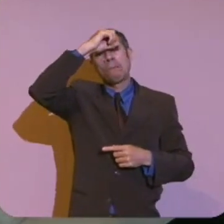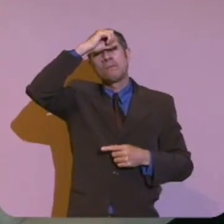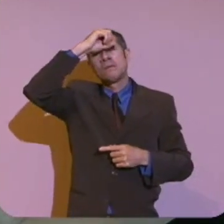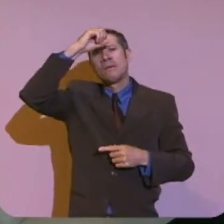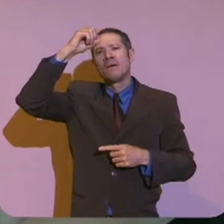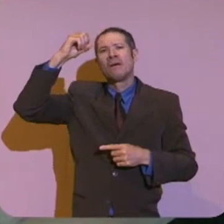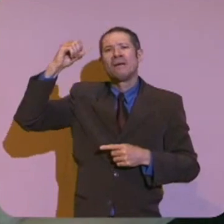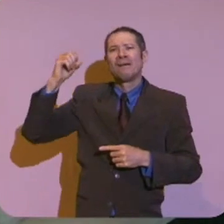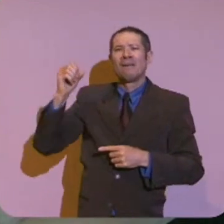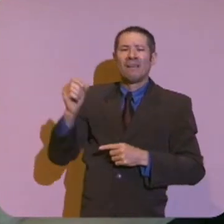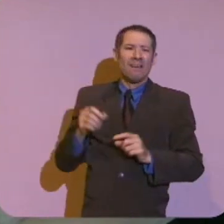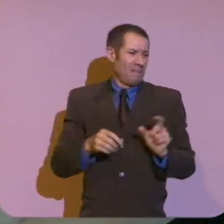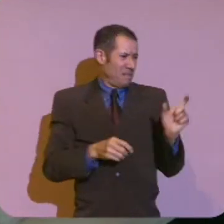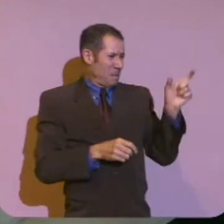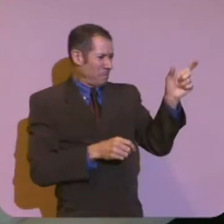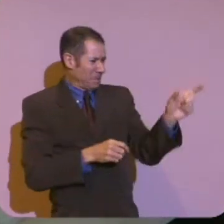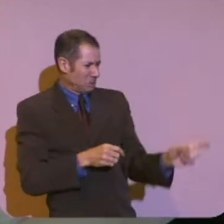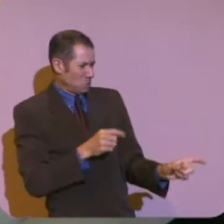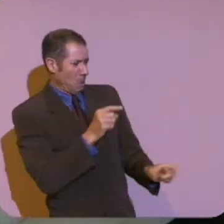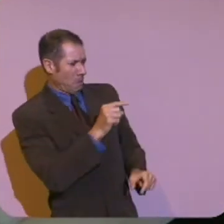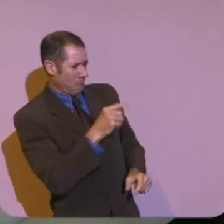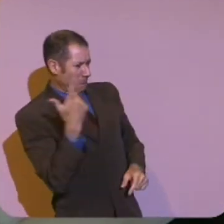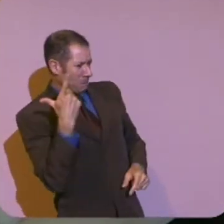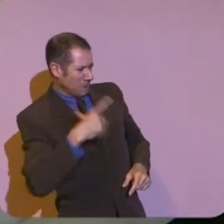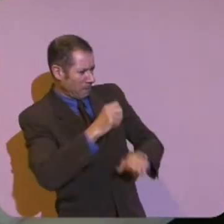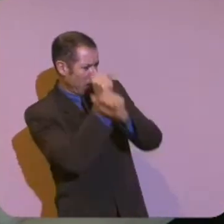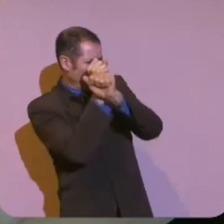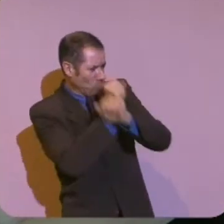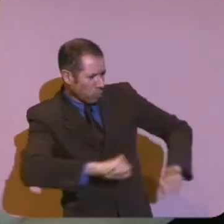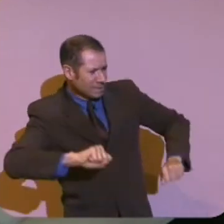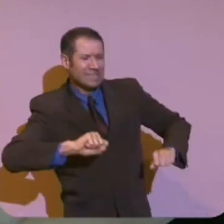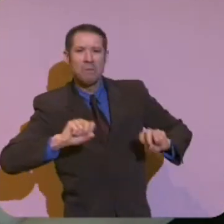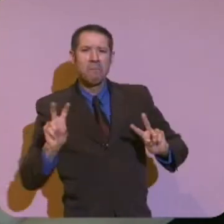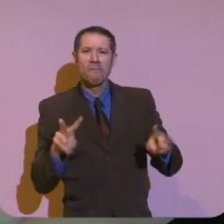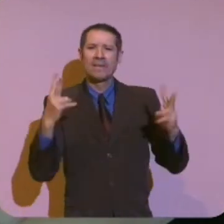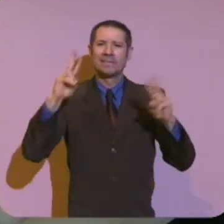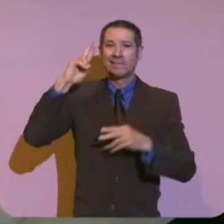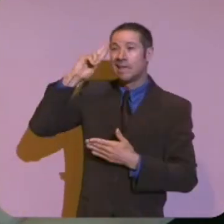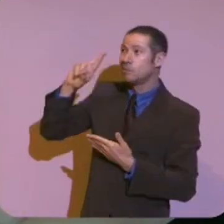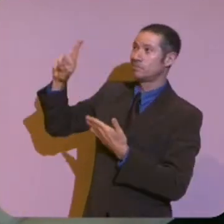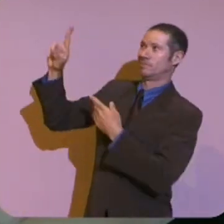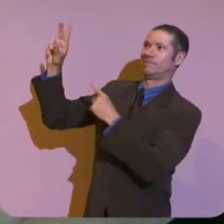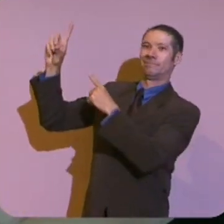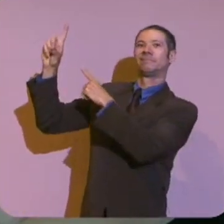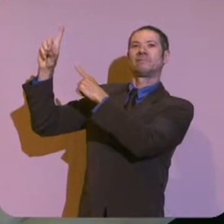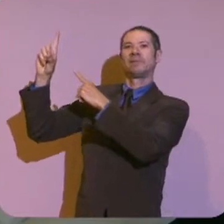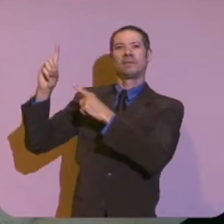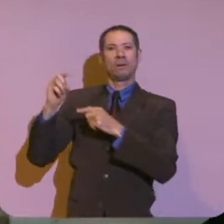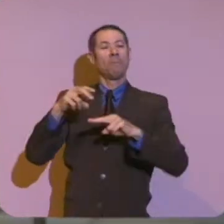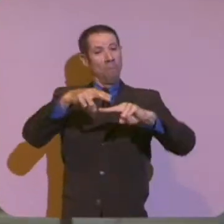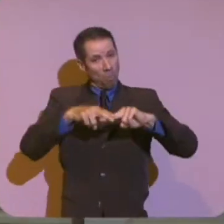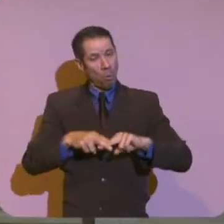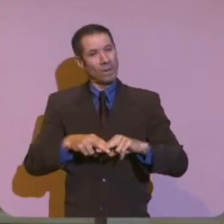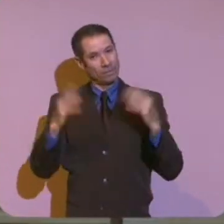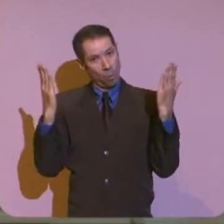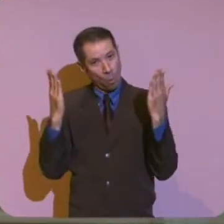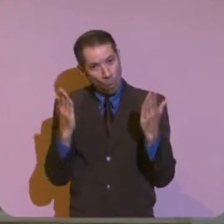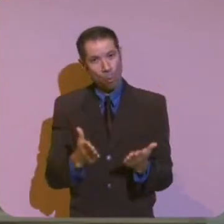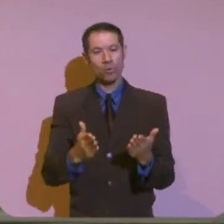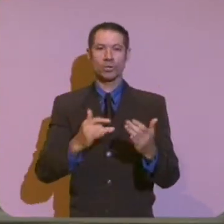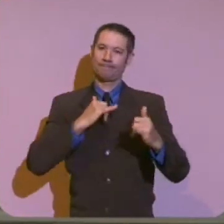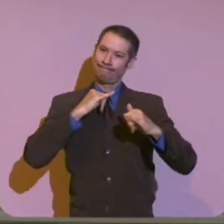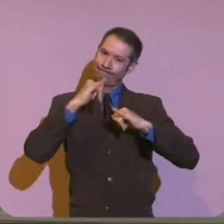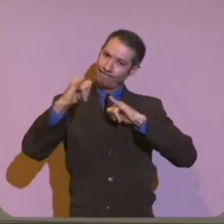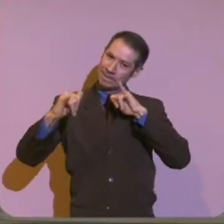porque aquela pessoa não consegue perceber que é impossível vencer o Senhor. Por isso eu vim aqui hoje para dizer